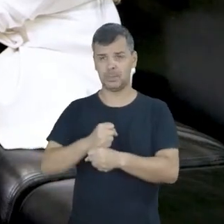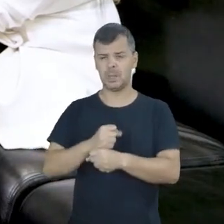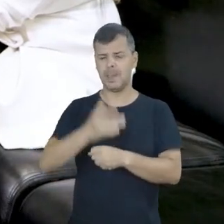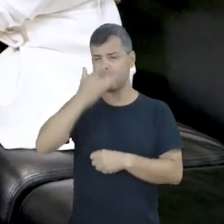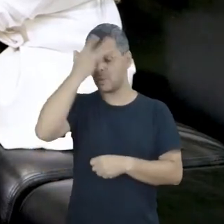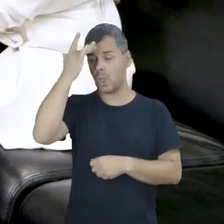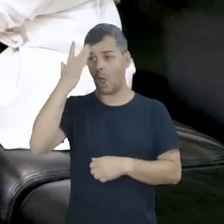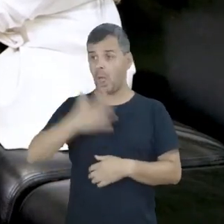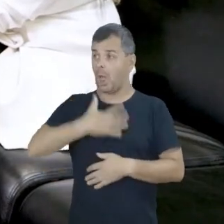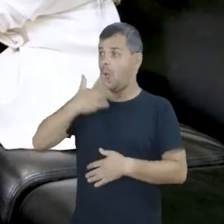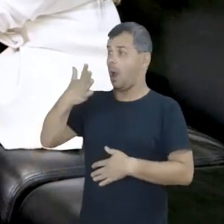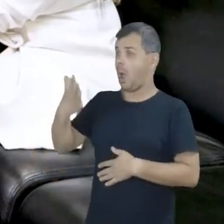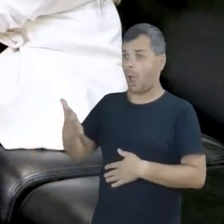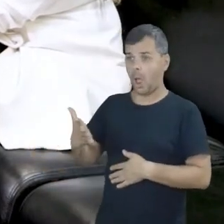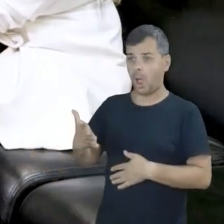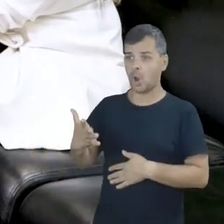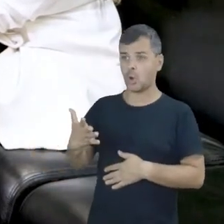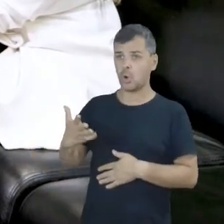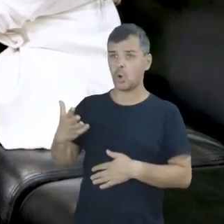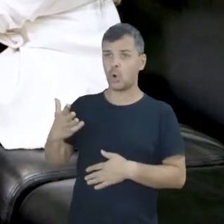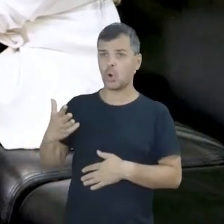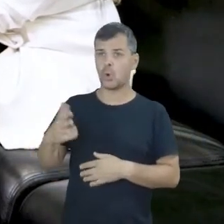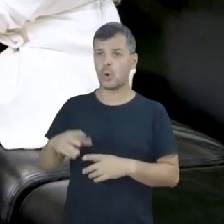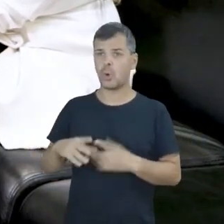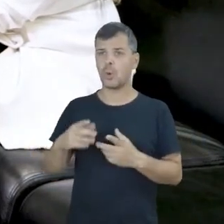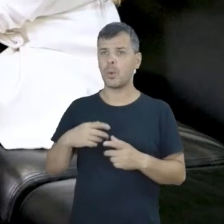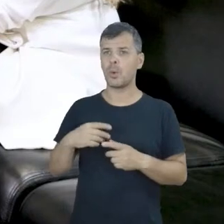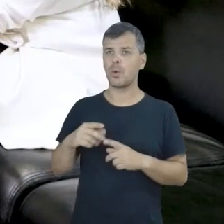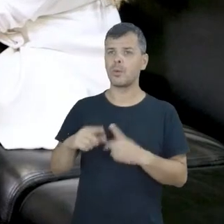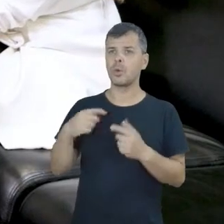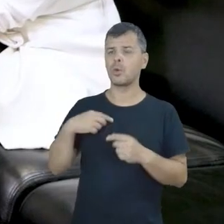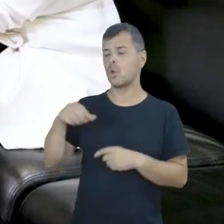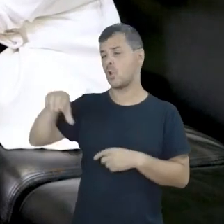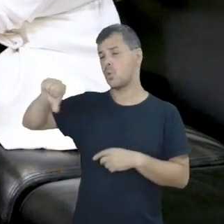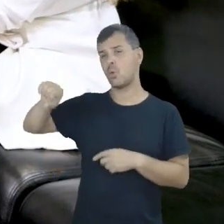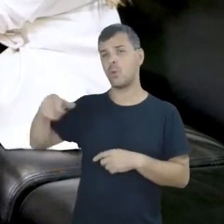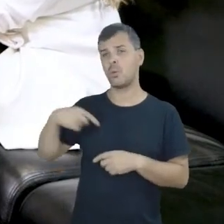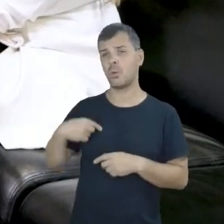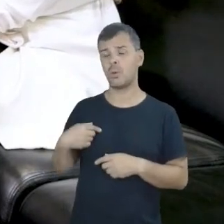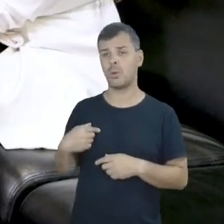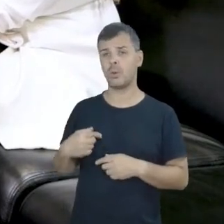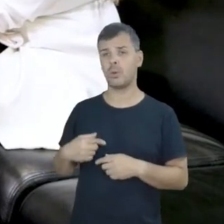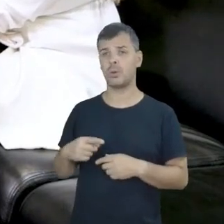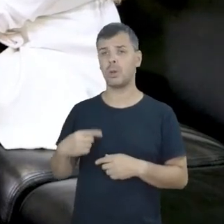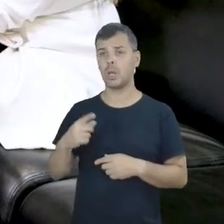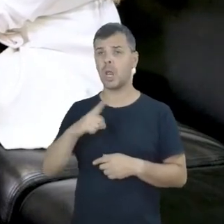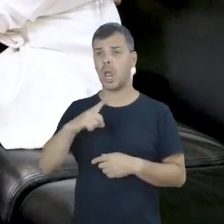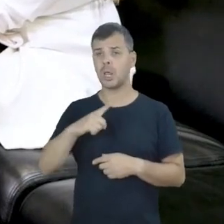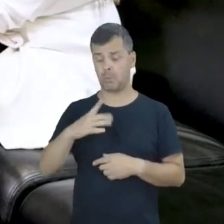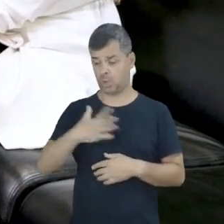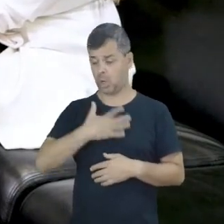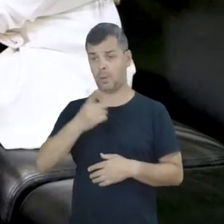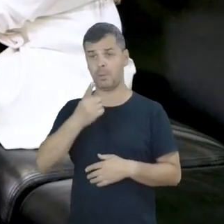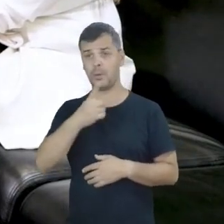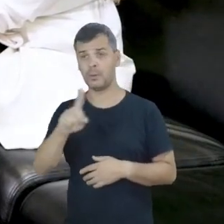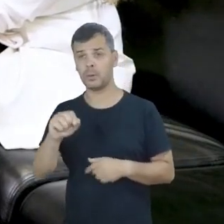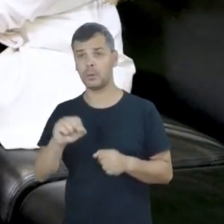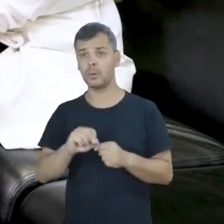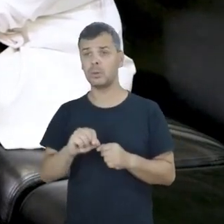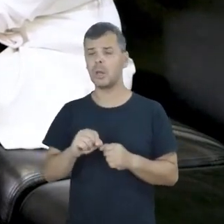gente surpreendeu. Pergunta se o presidente não foi surpreso com o crescimento 2,9. Não, ele não surpreendeu. Para ele não é surpresa, porque ele